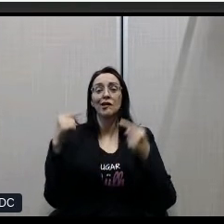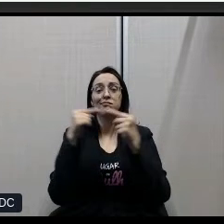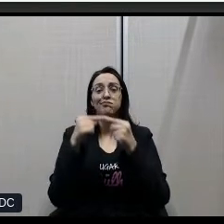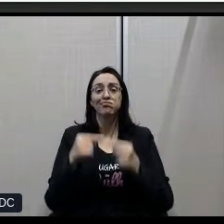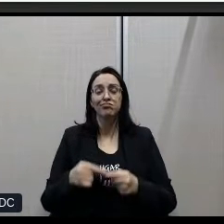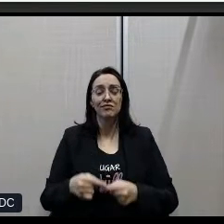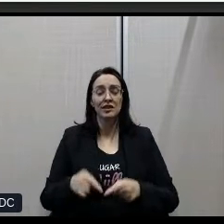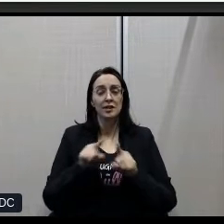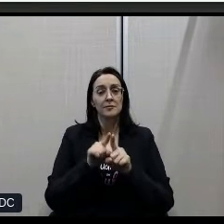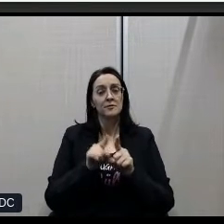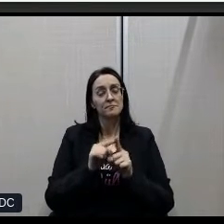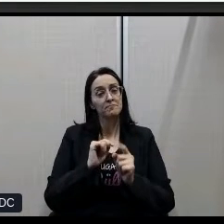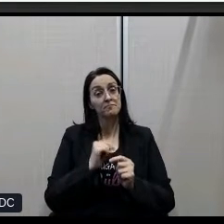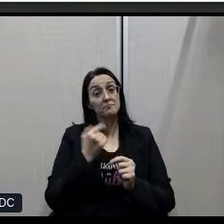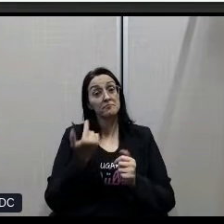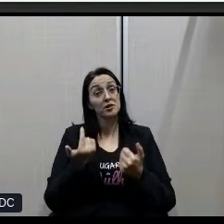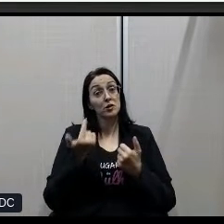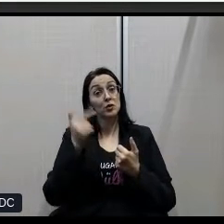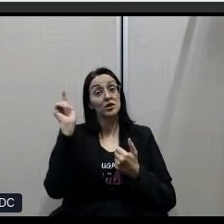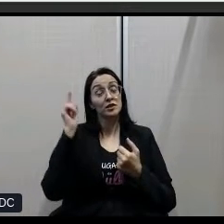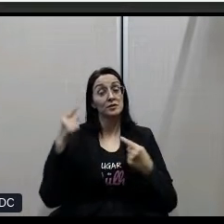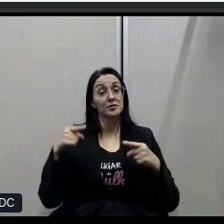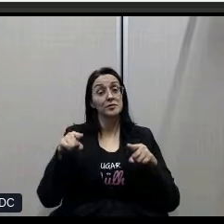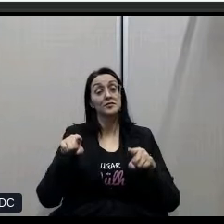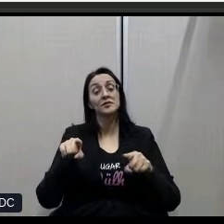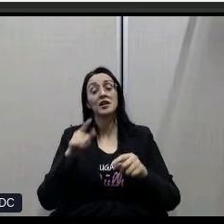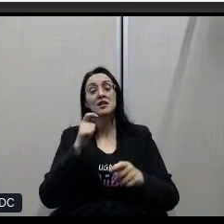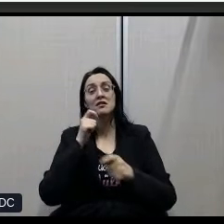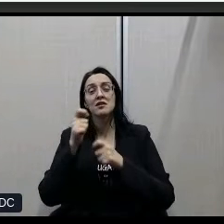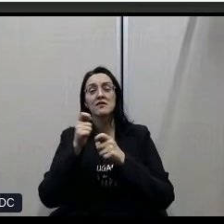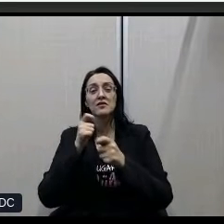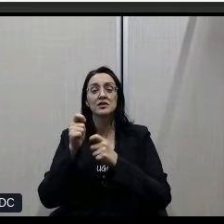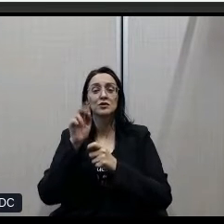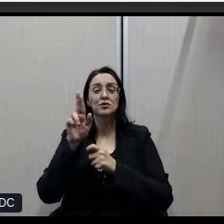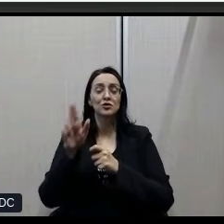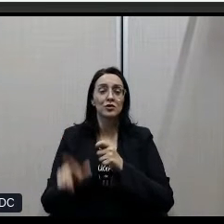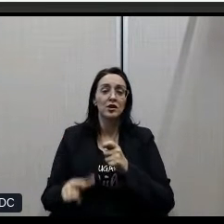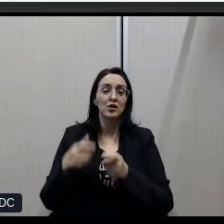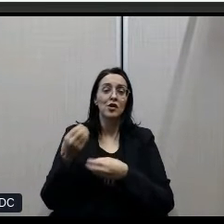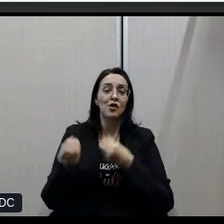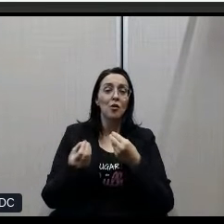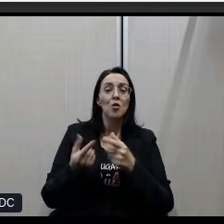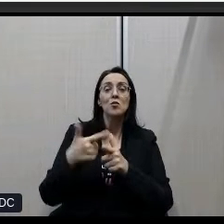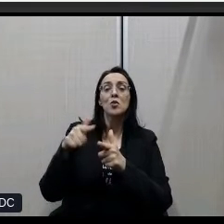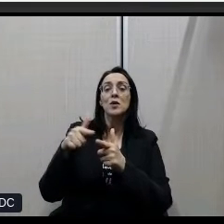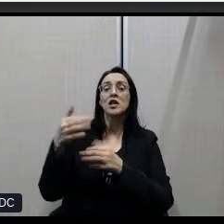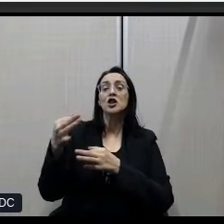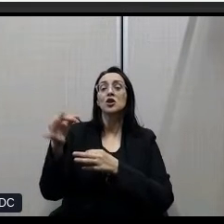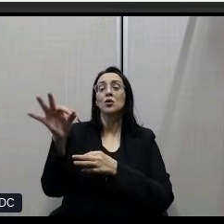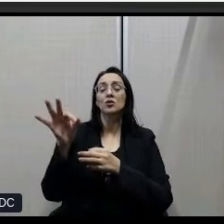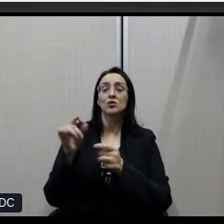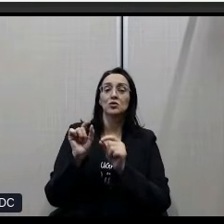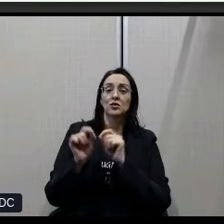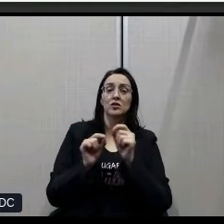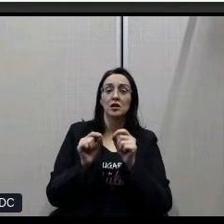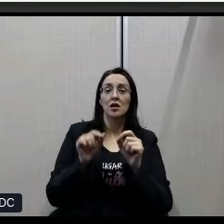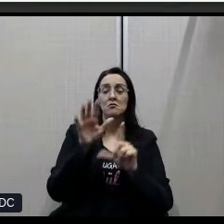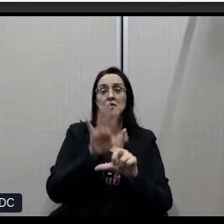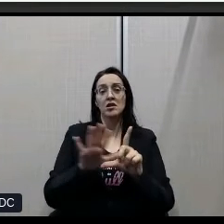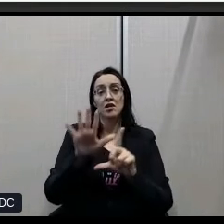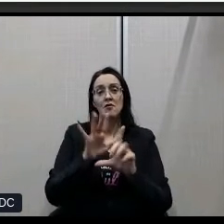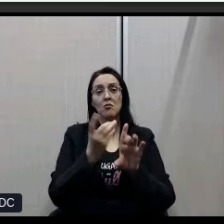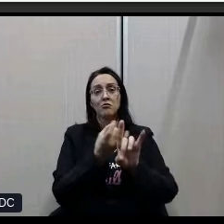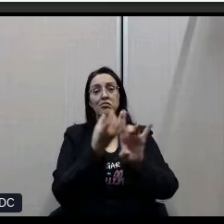recomendações. Em paralelo, fiz entrevistas com usuários a fim de entender quais são suas dores ao utilizar plataformas de